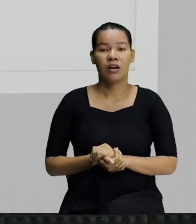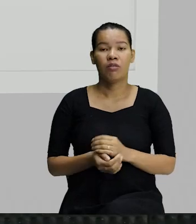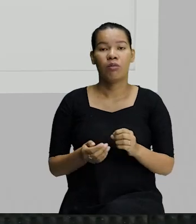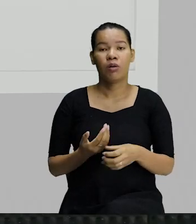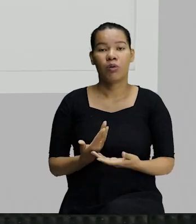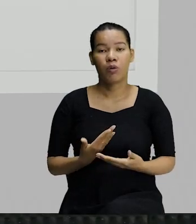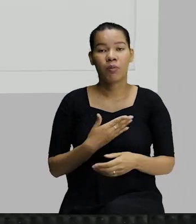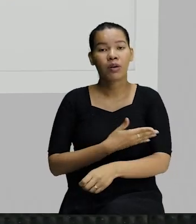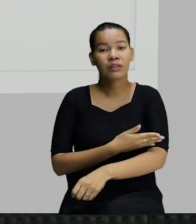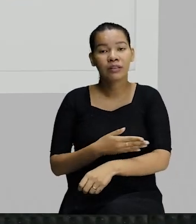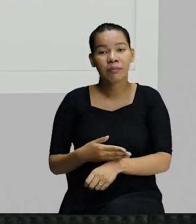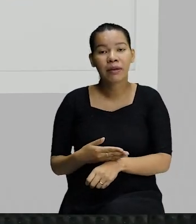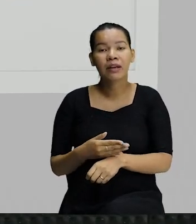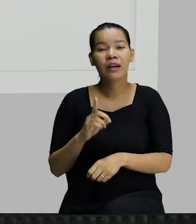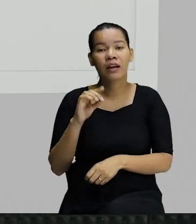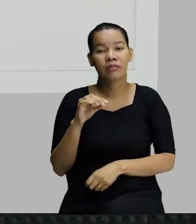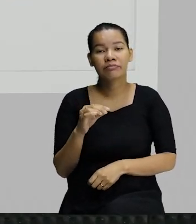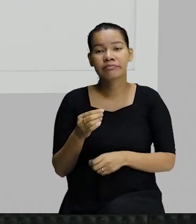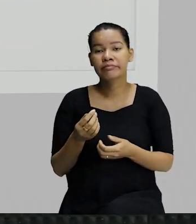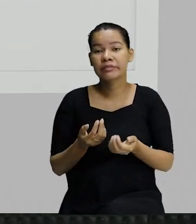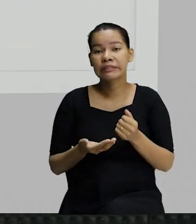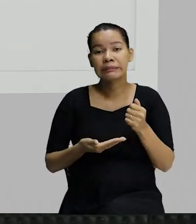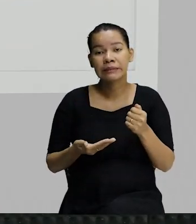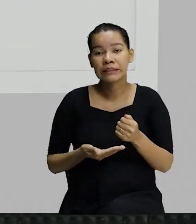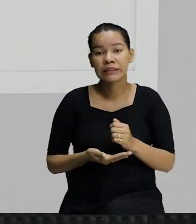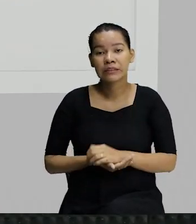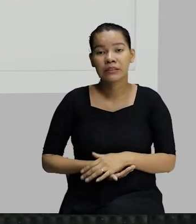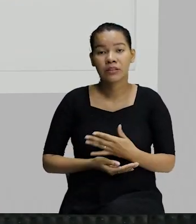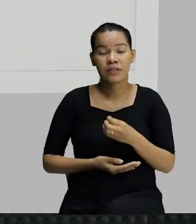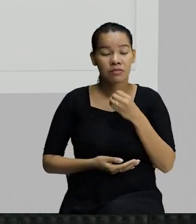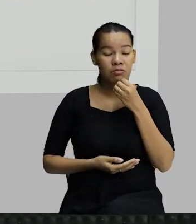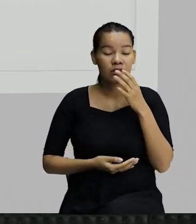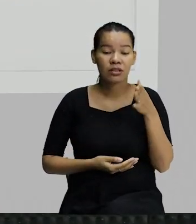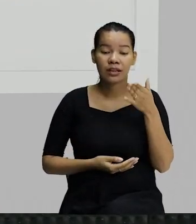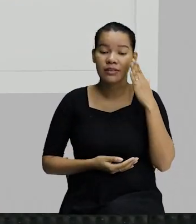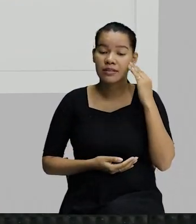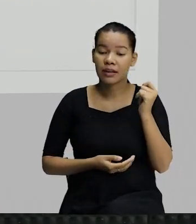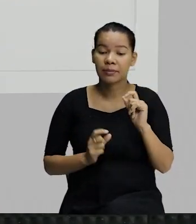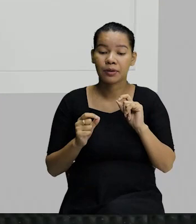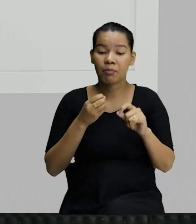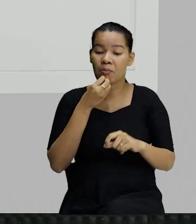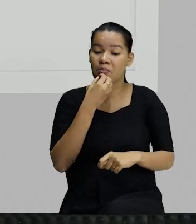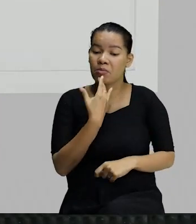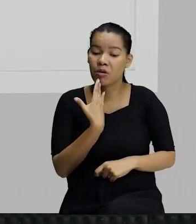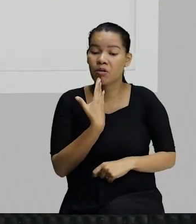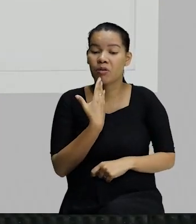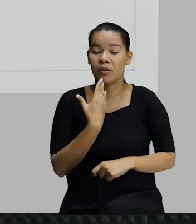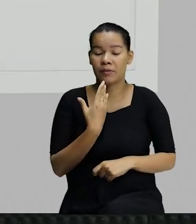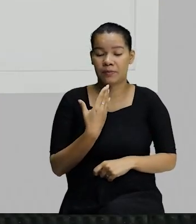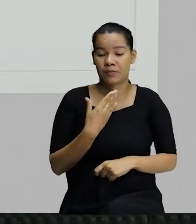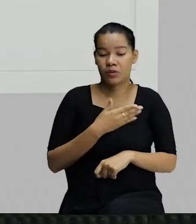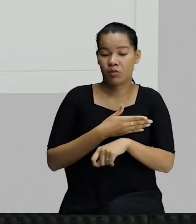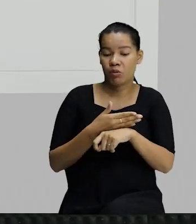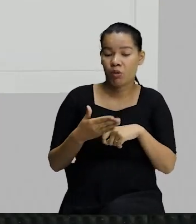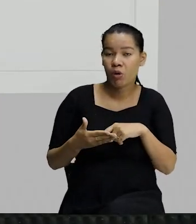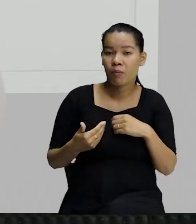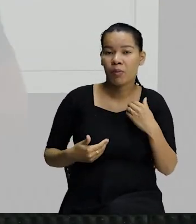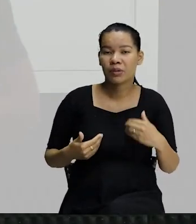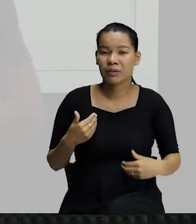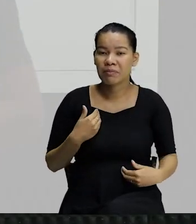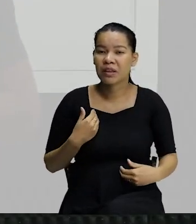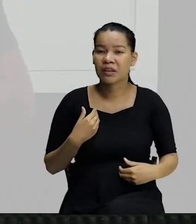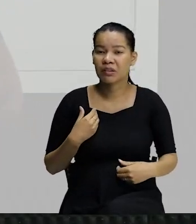certo? E aí você sabe muito bem que um bom hábito é uma virtude. Um hábito positivo é uma virtude. Um